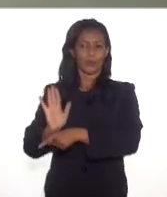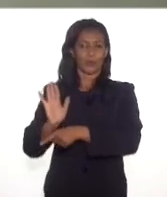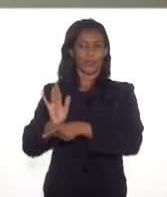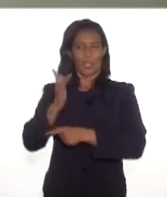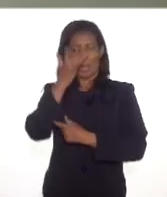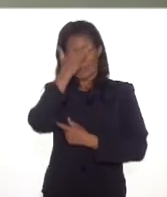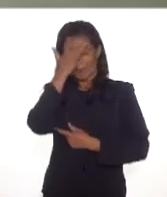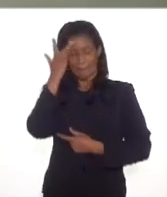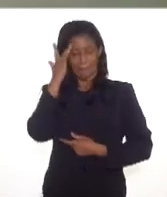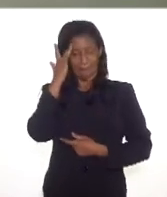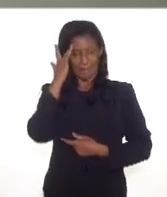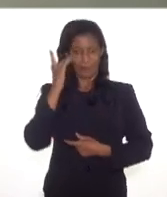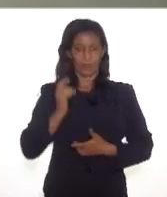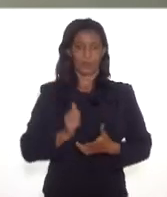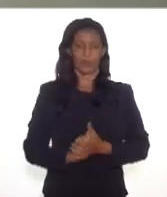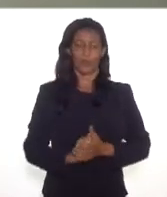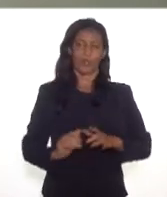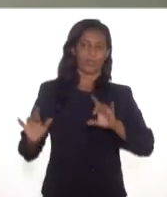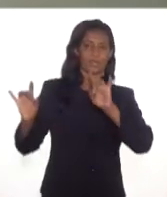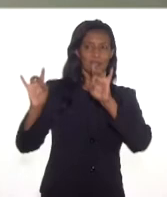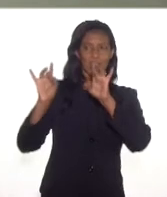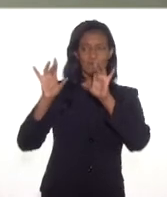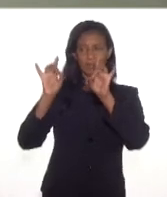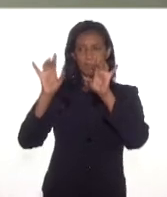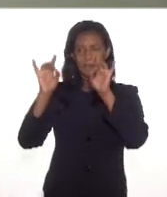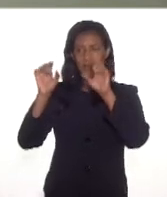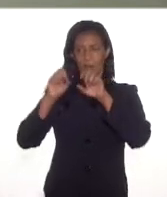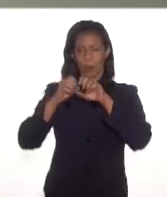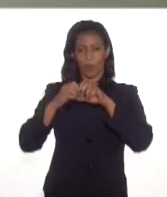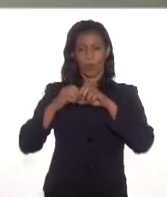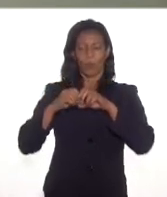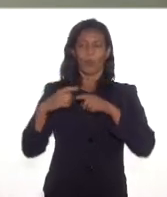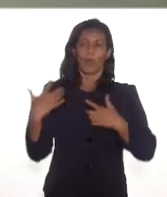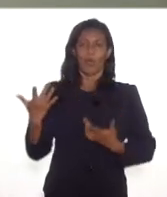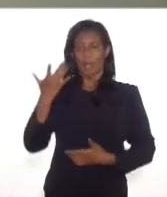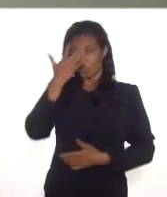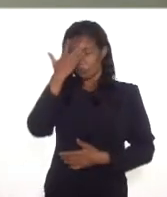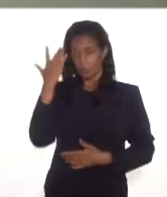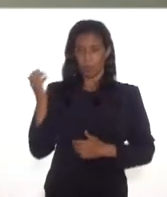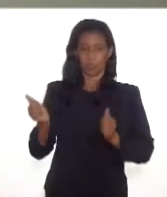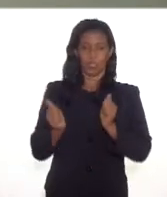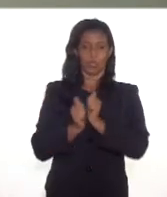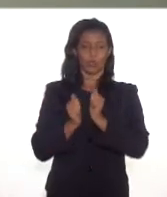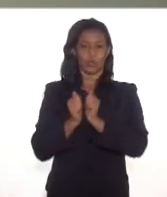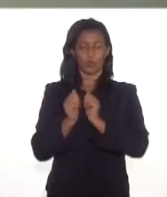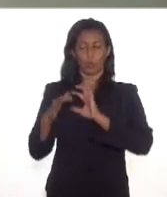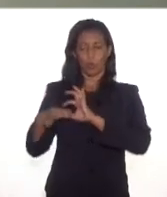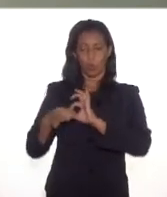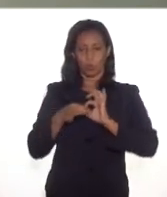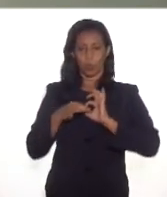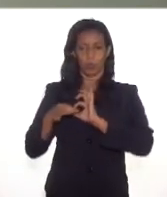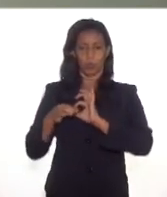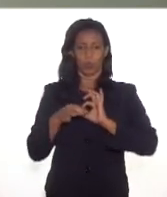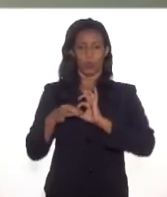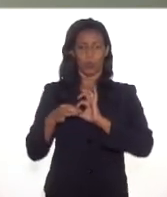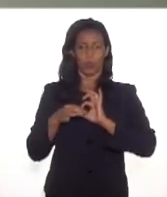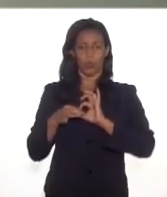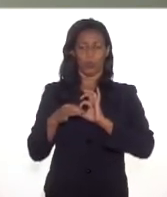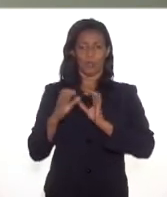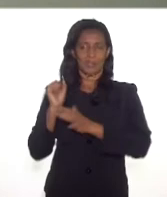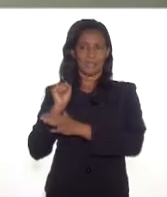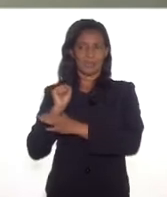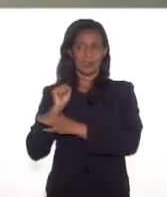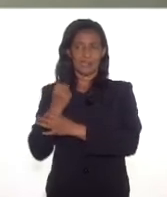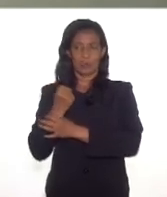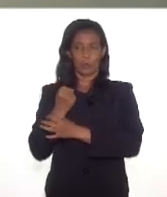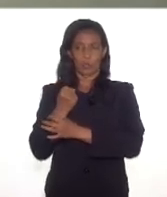todo, e em especial aquelas carreiras ligadas à área de